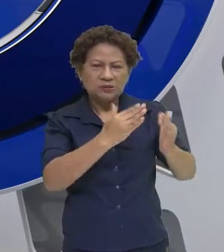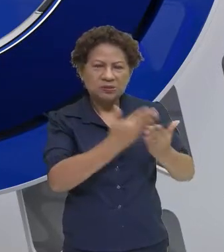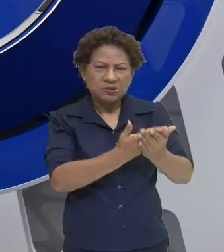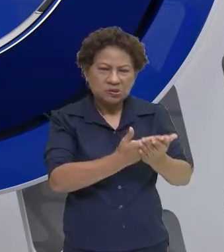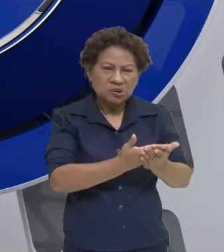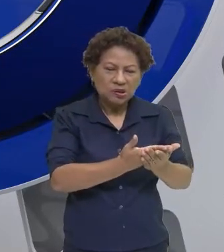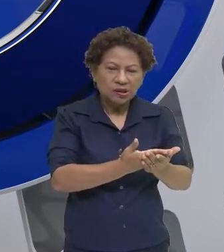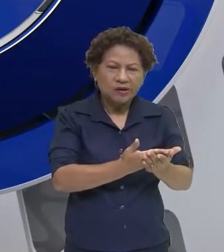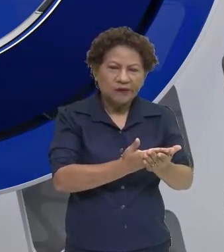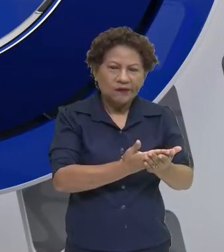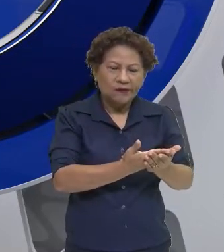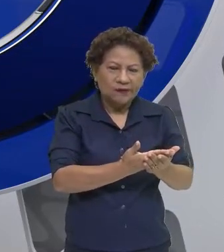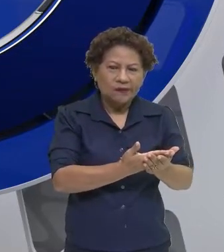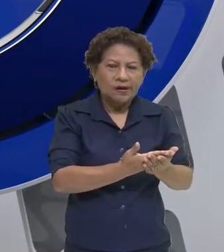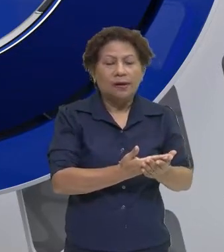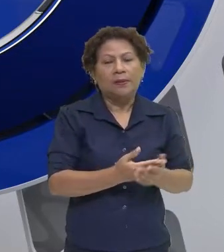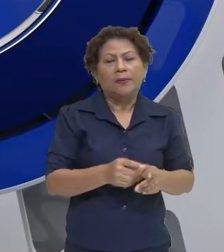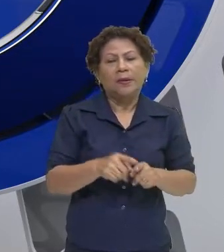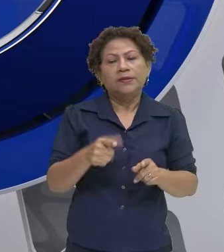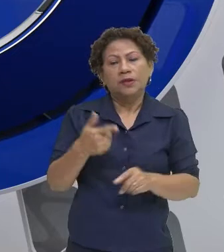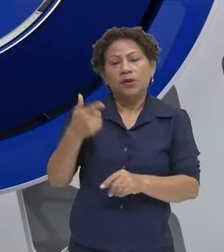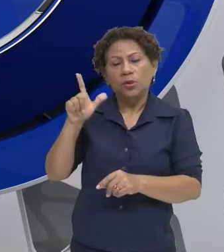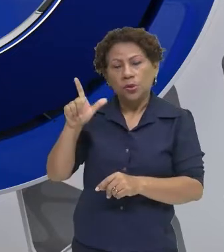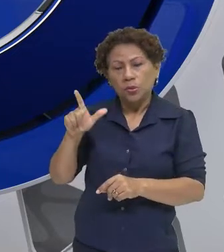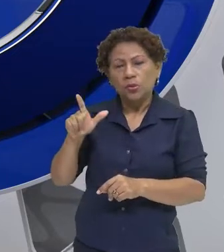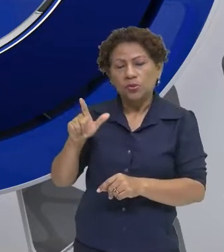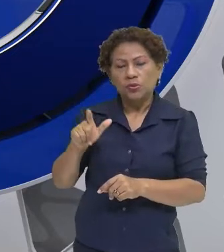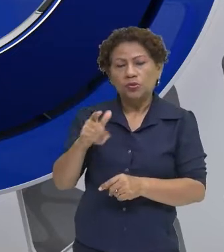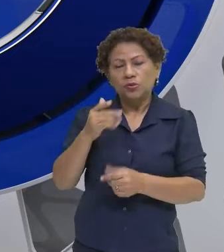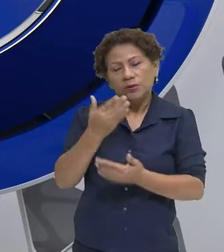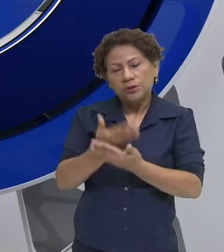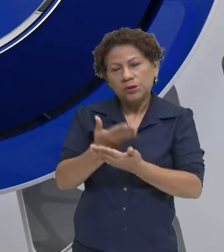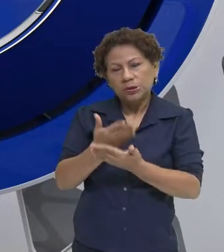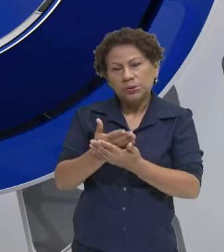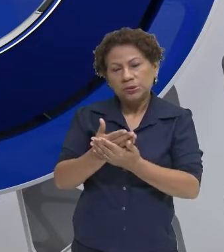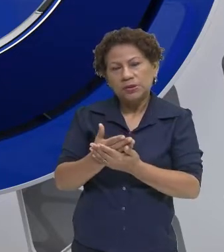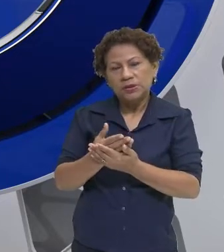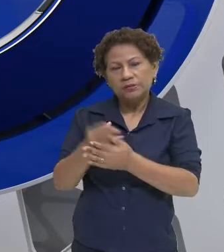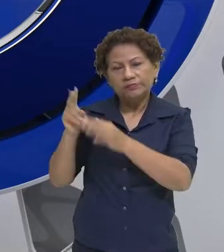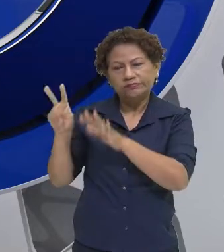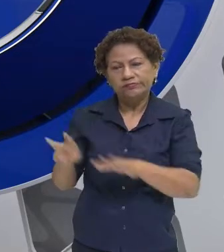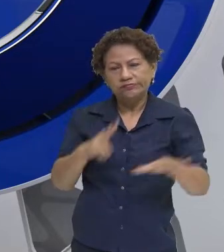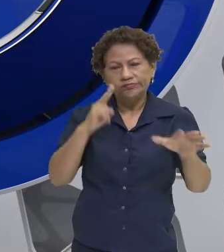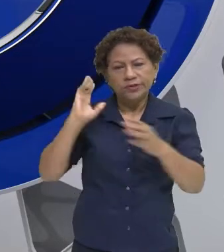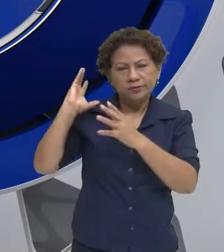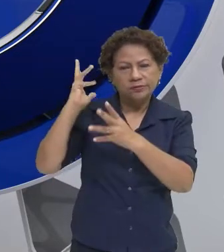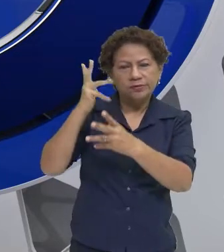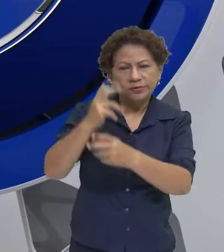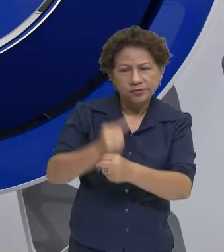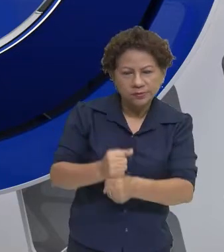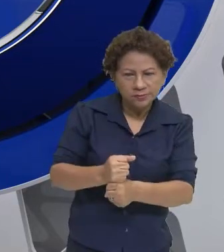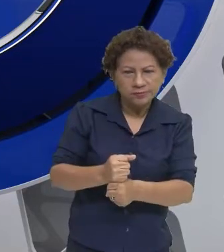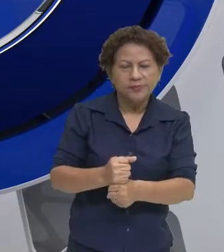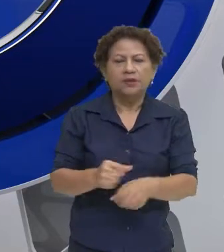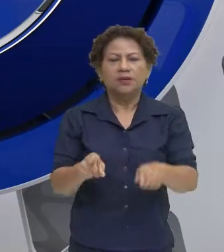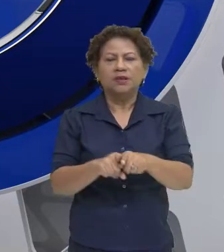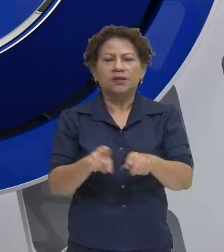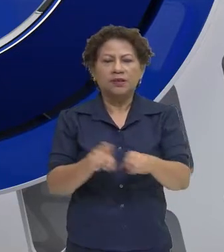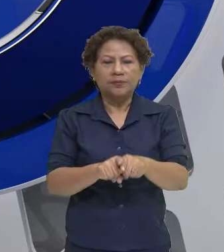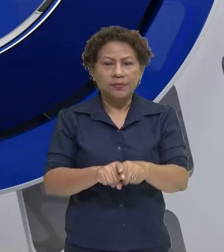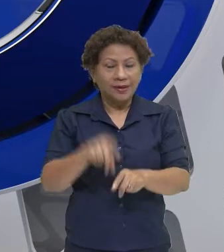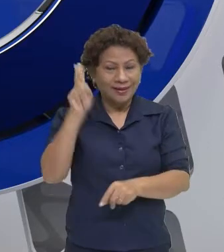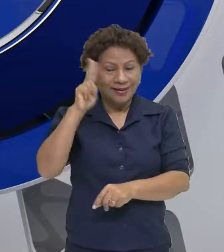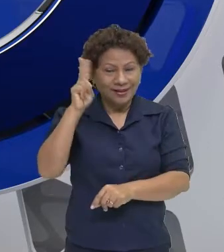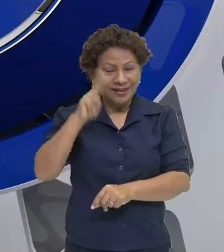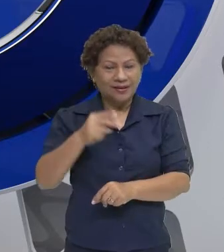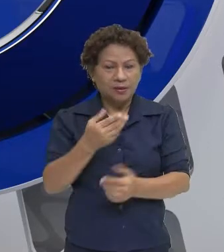momento de recapitular, de ver o conteúdo que foi passado durante as aulas. Até mesmo da nossa aula assíncrona, que nós não esquecemos,